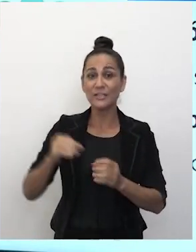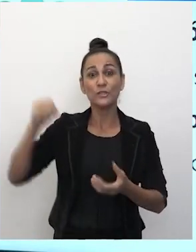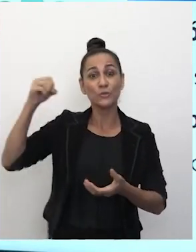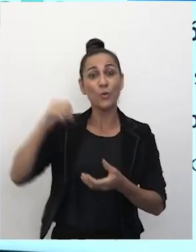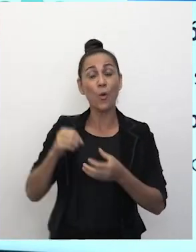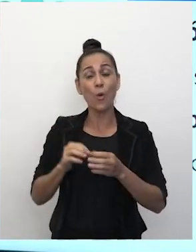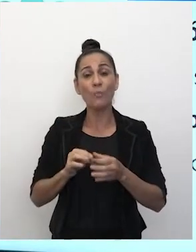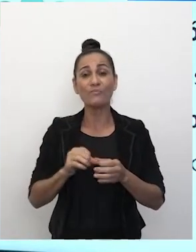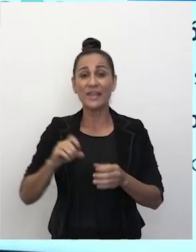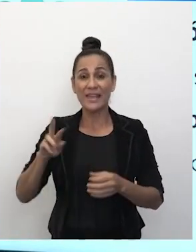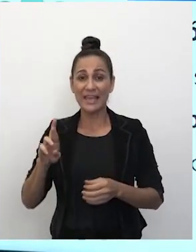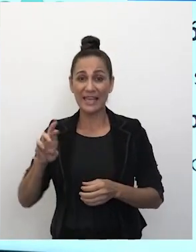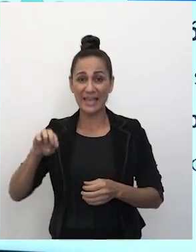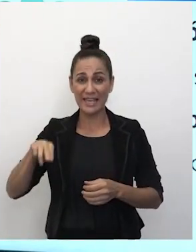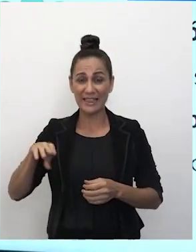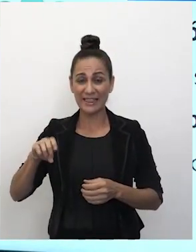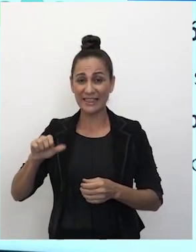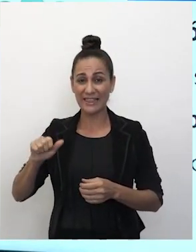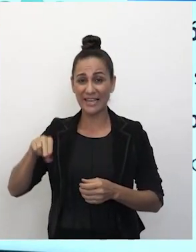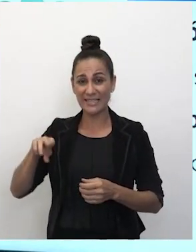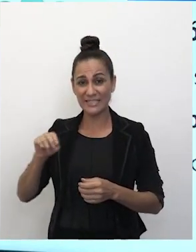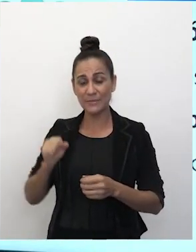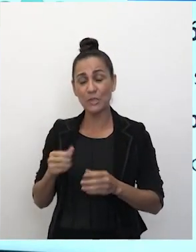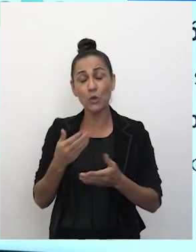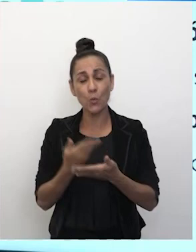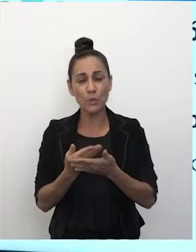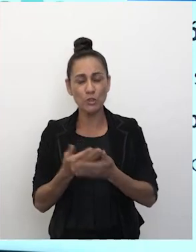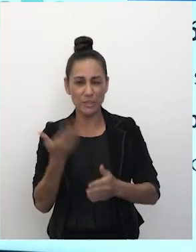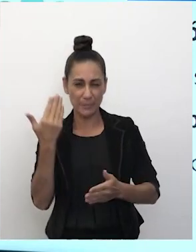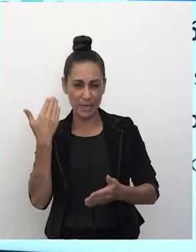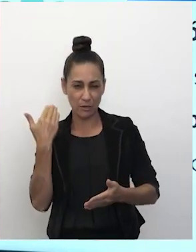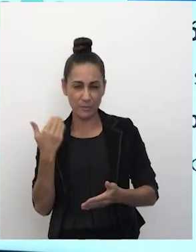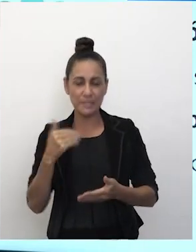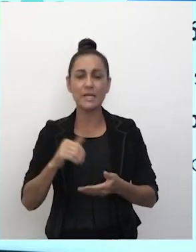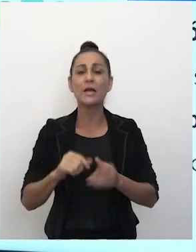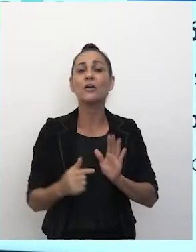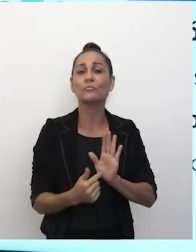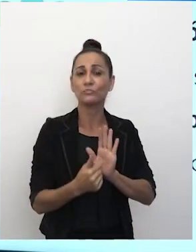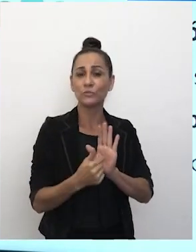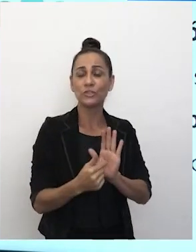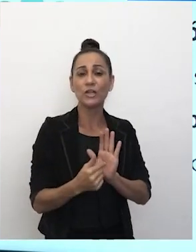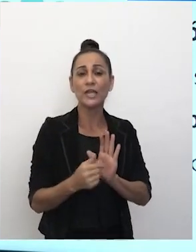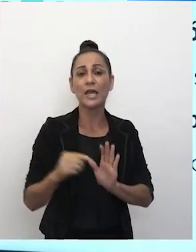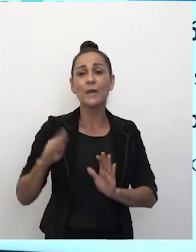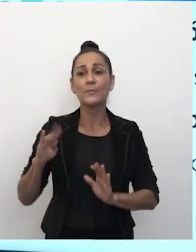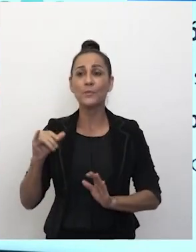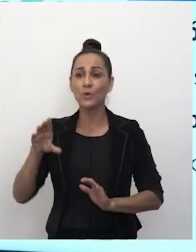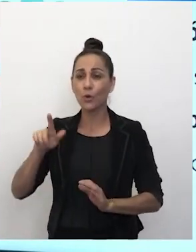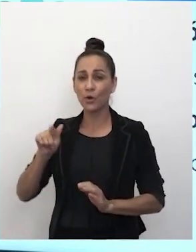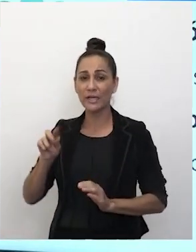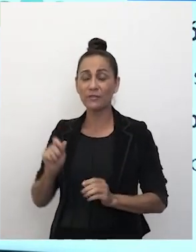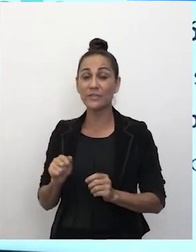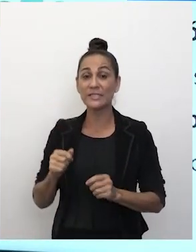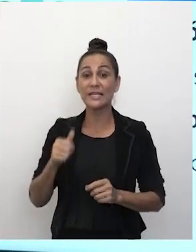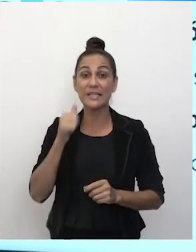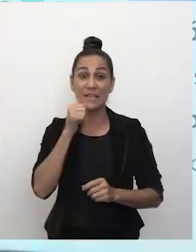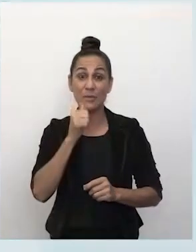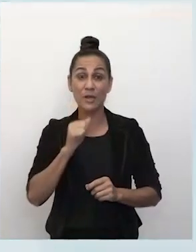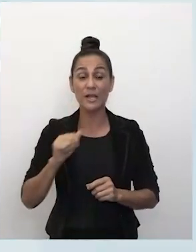nós começamos a trabalhar na aula passada, a gente vai trazer aqui a biografia da grande